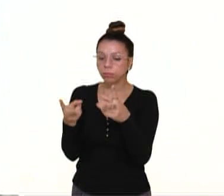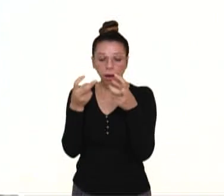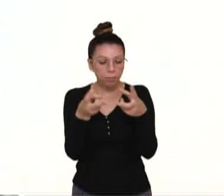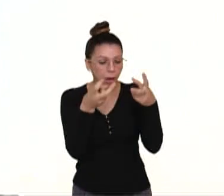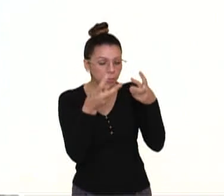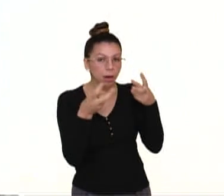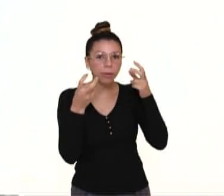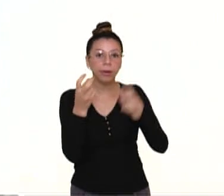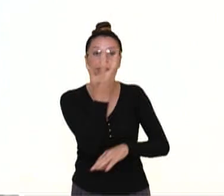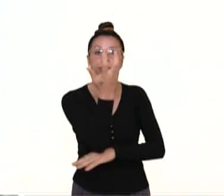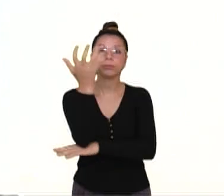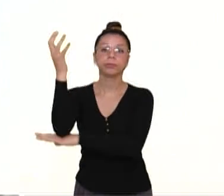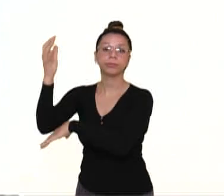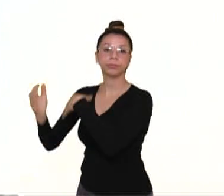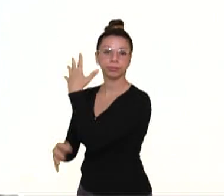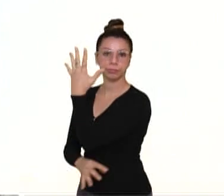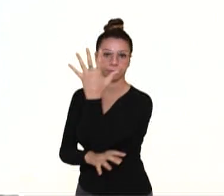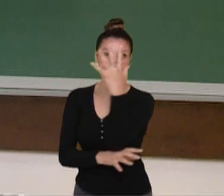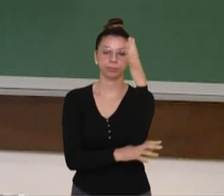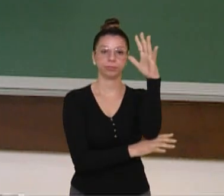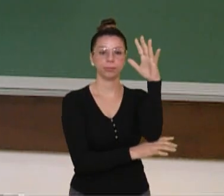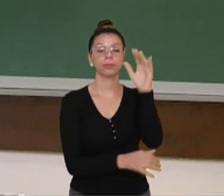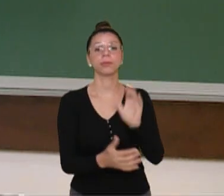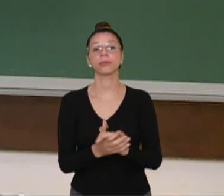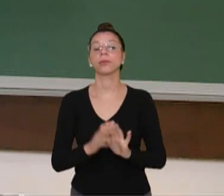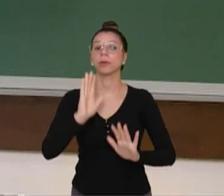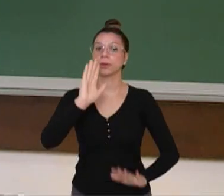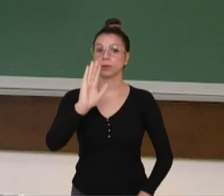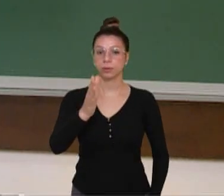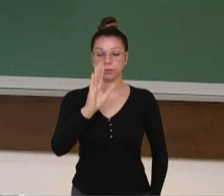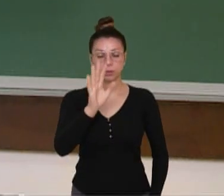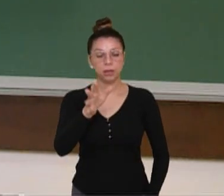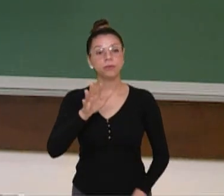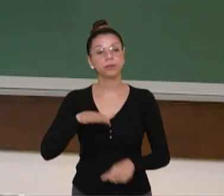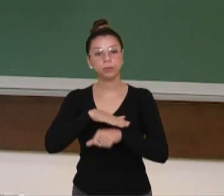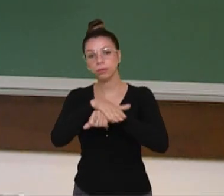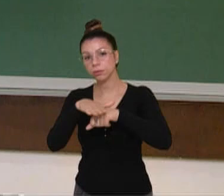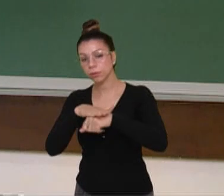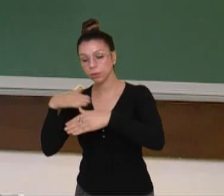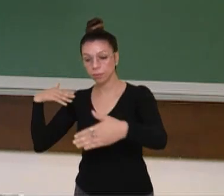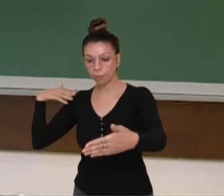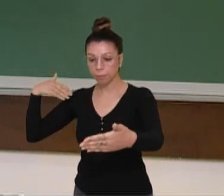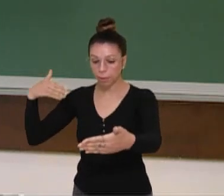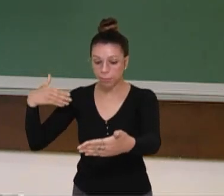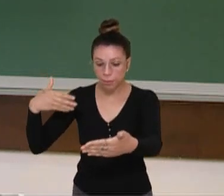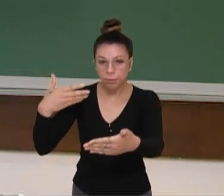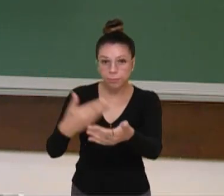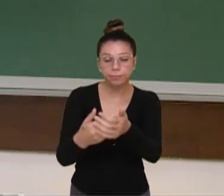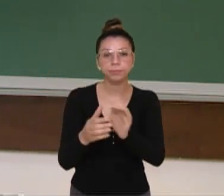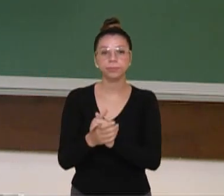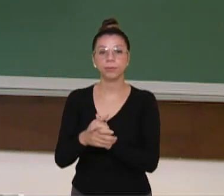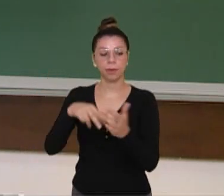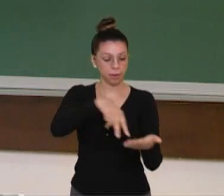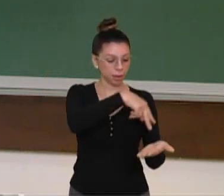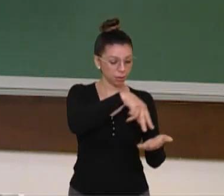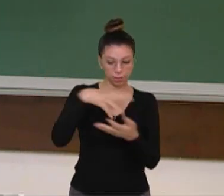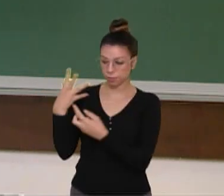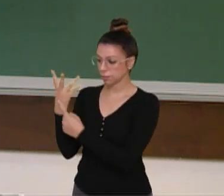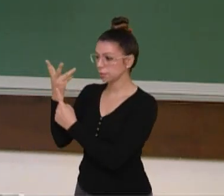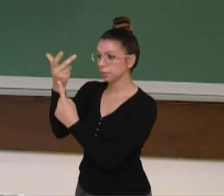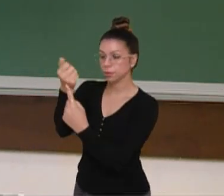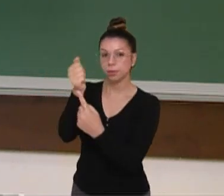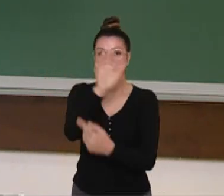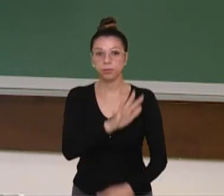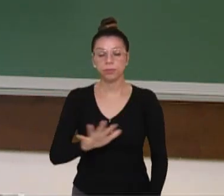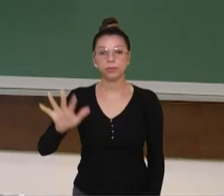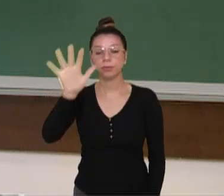da natureza. Então, como nós viemos falando nas últimas aulas, a dança e a arte, de uma forma geral, ela é